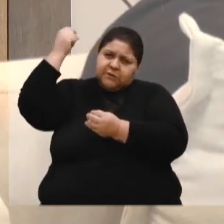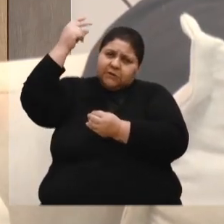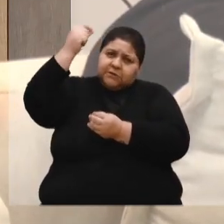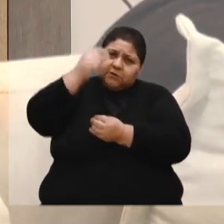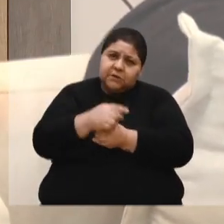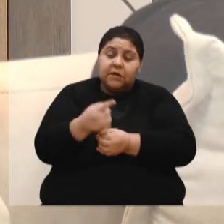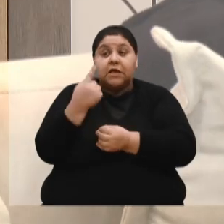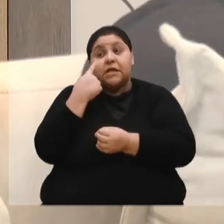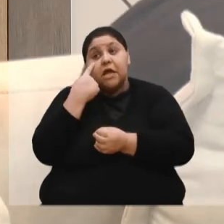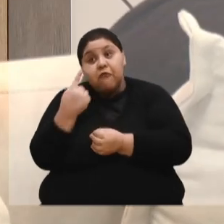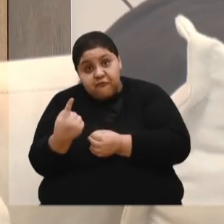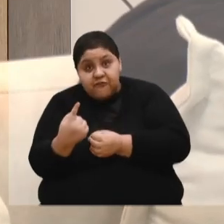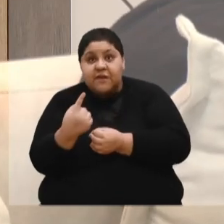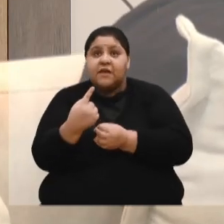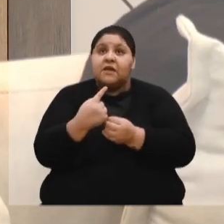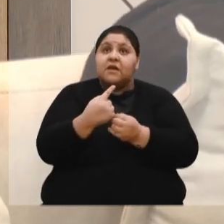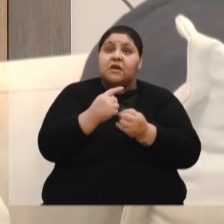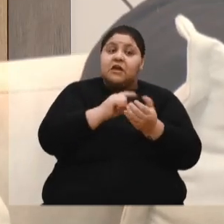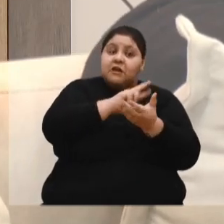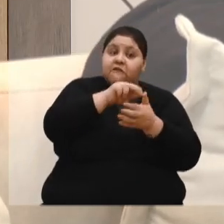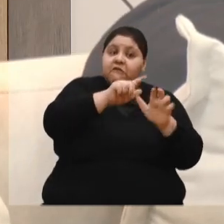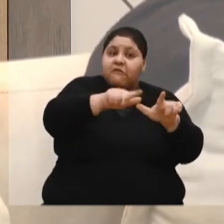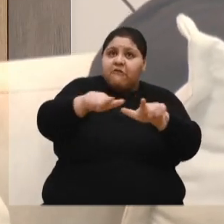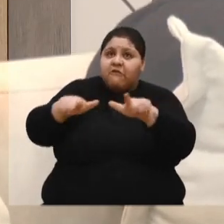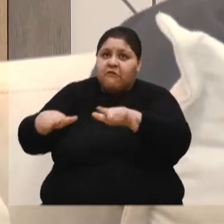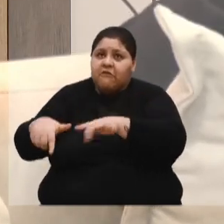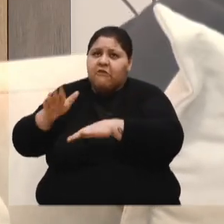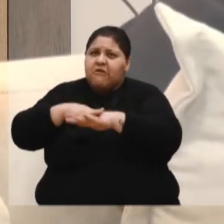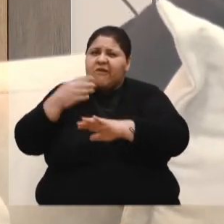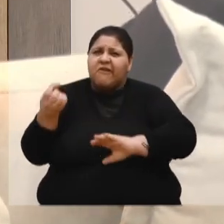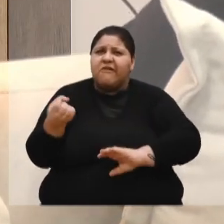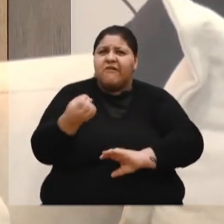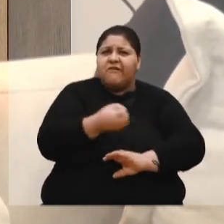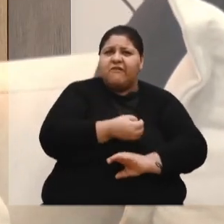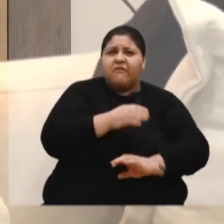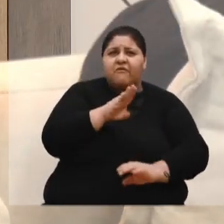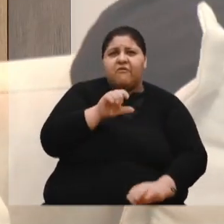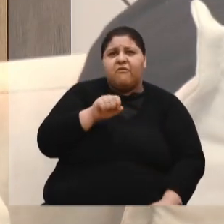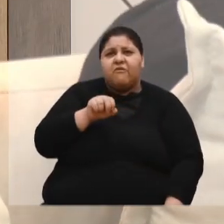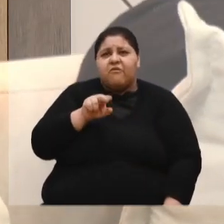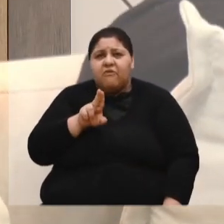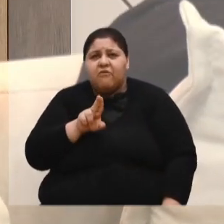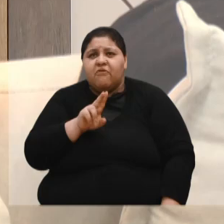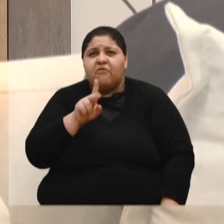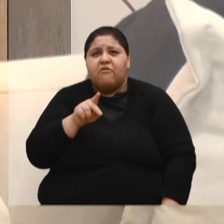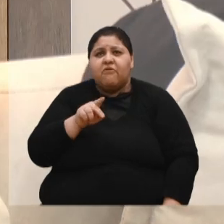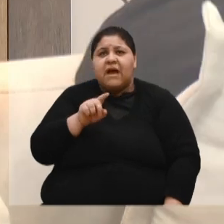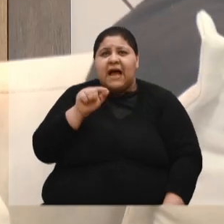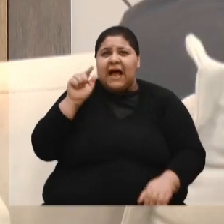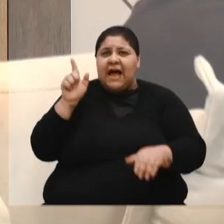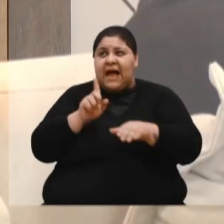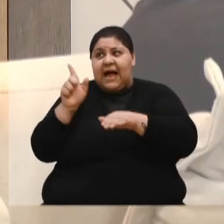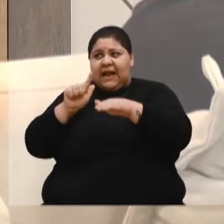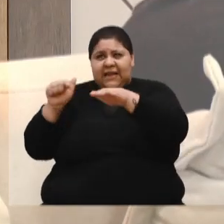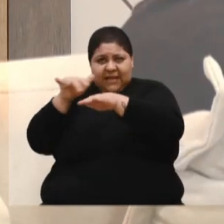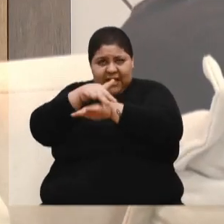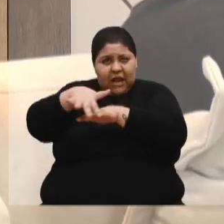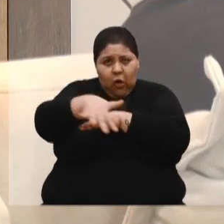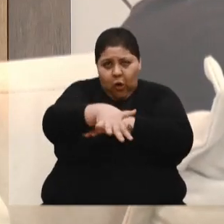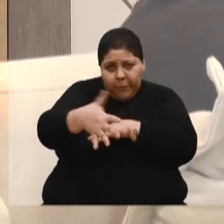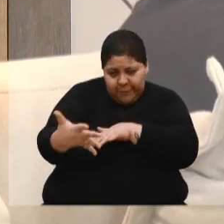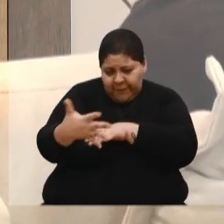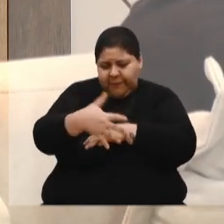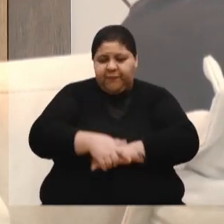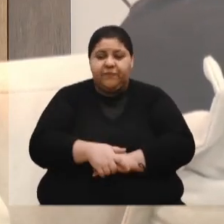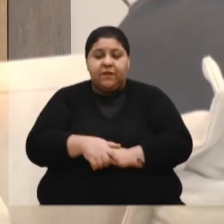enfim, presenciei em vários lugares. Os mais recentes foram os baús do Hércules Galó, ali em Galópolis, anos atrás.